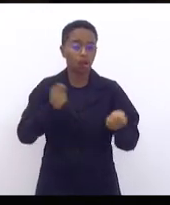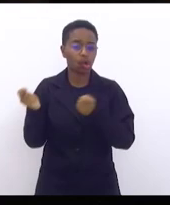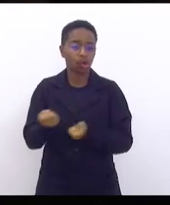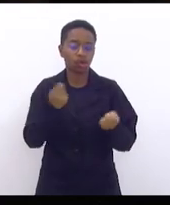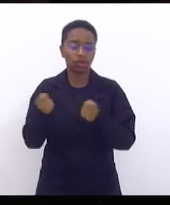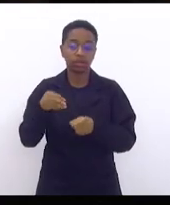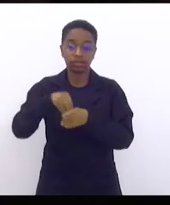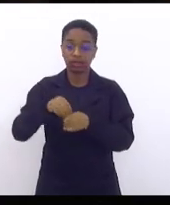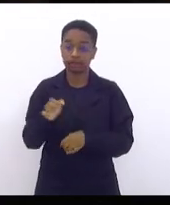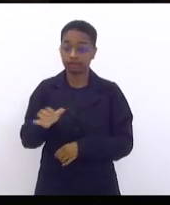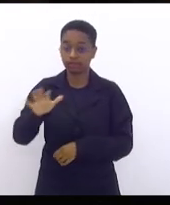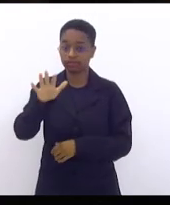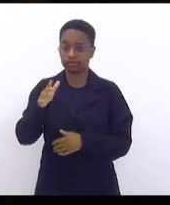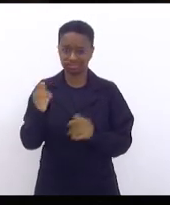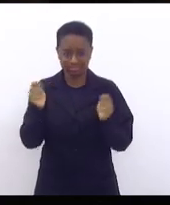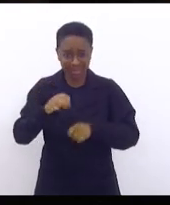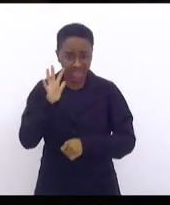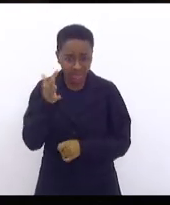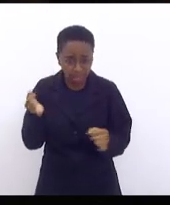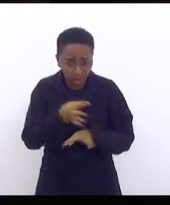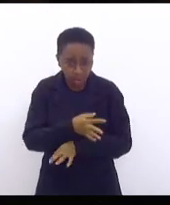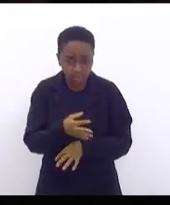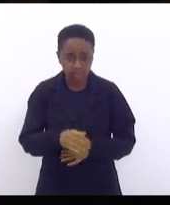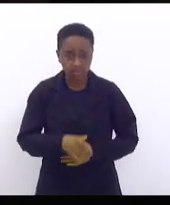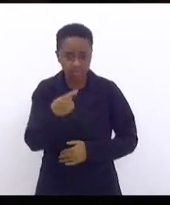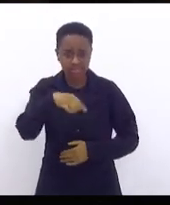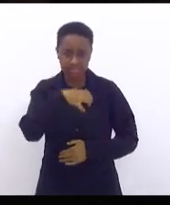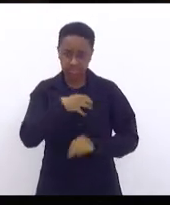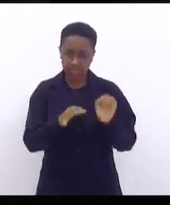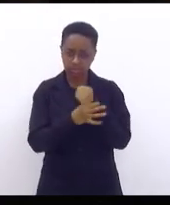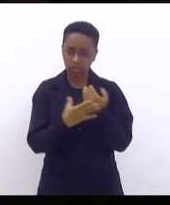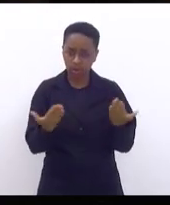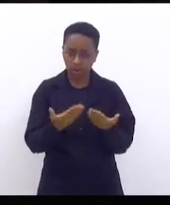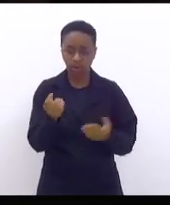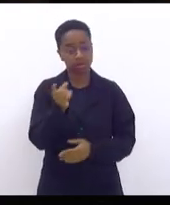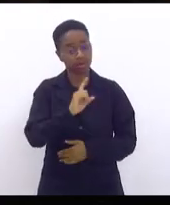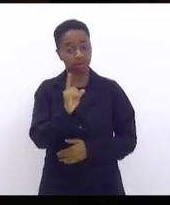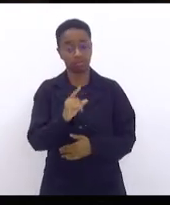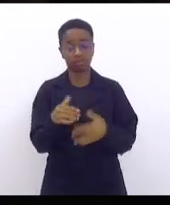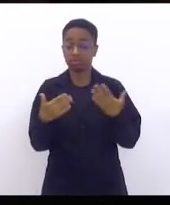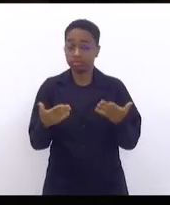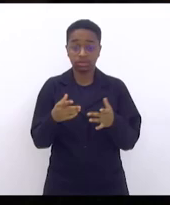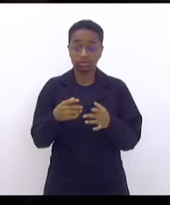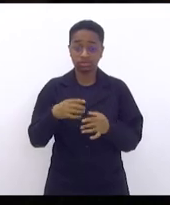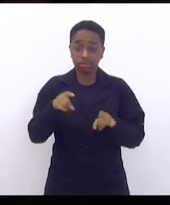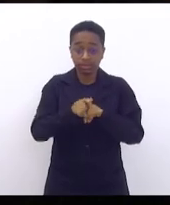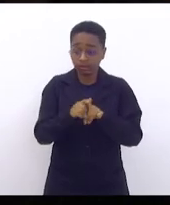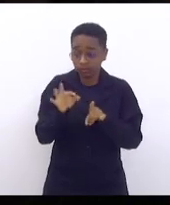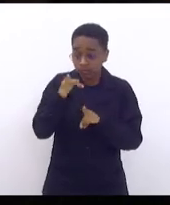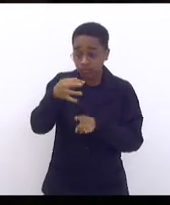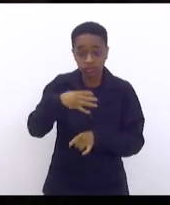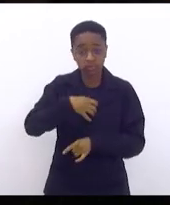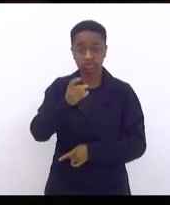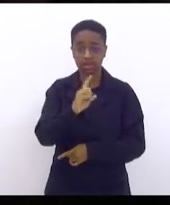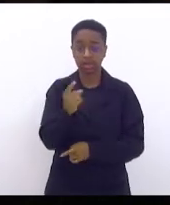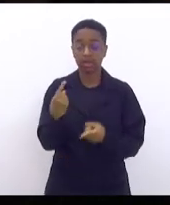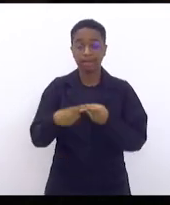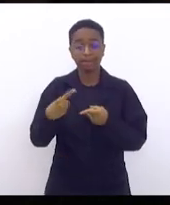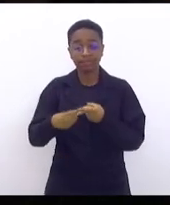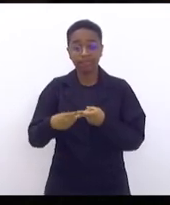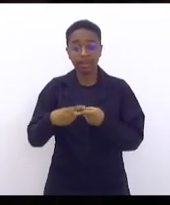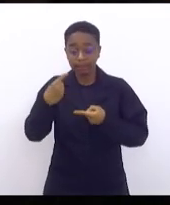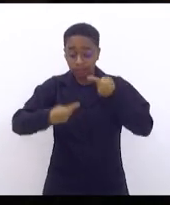do Rio de Janeiro. Resolveu? Você está se sentindo mais seguro? Não. E não vai se sentir. Porque isso não